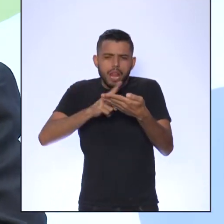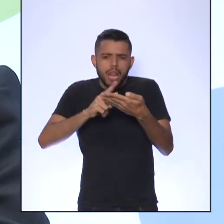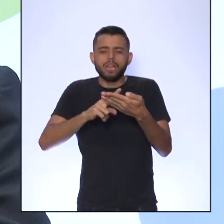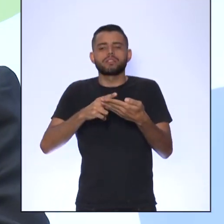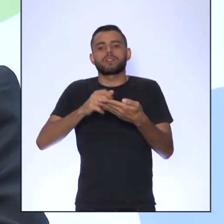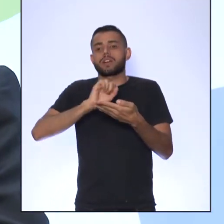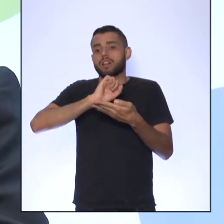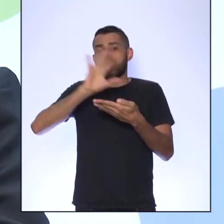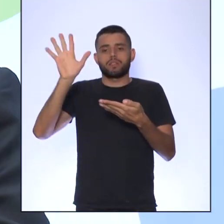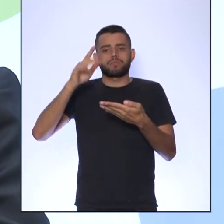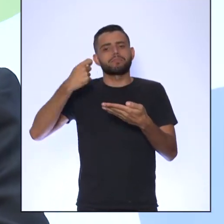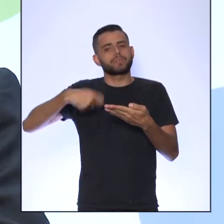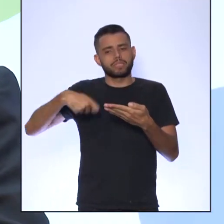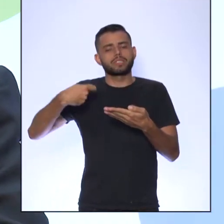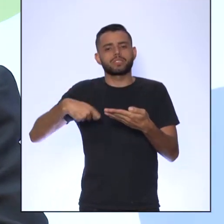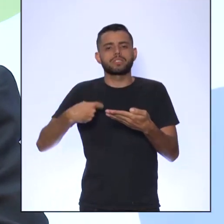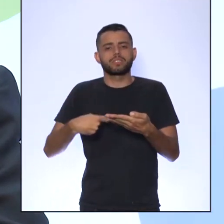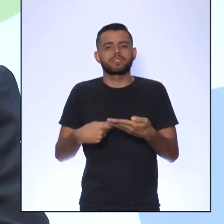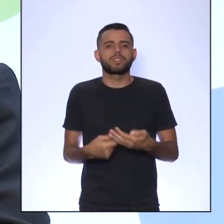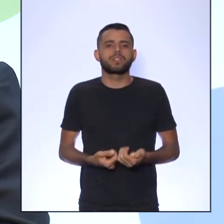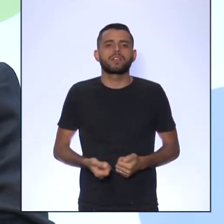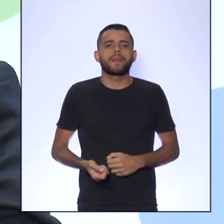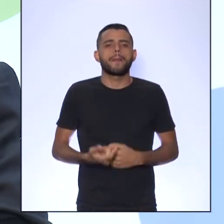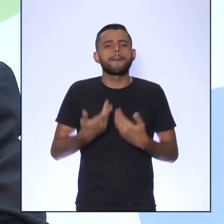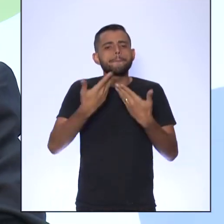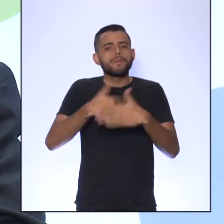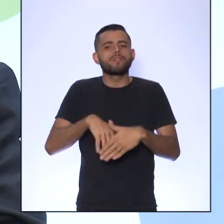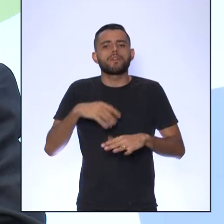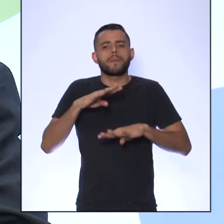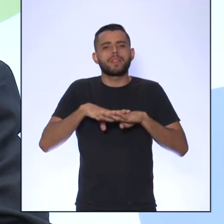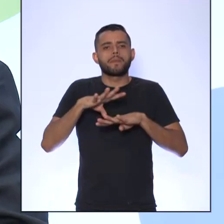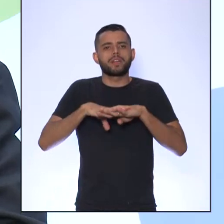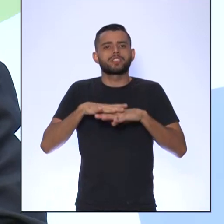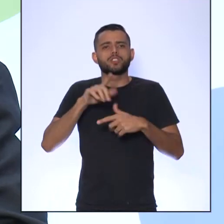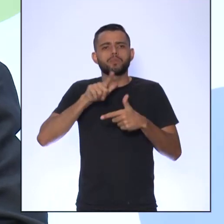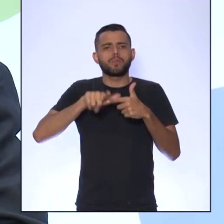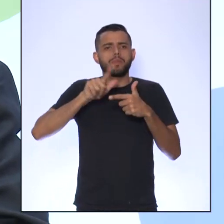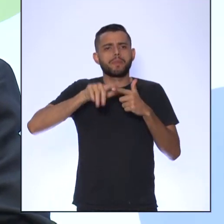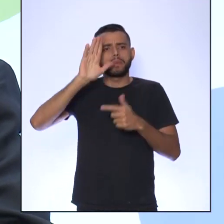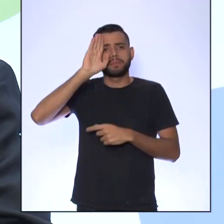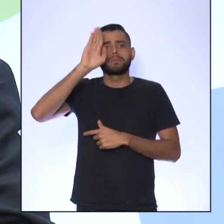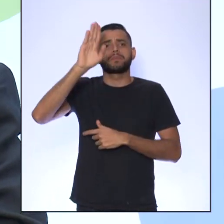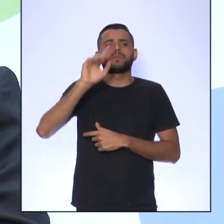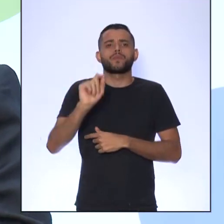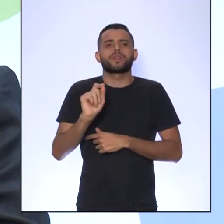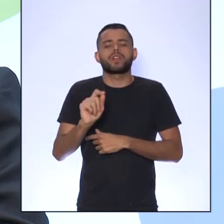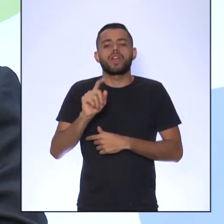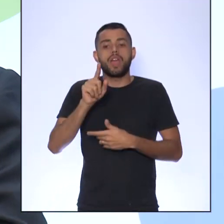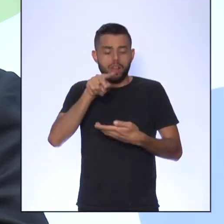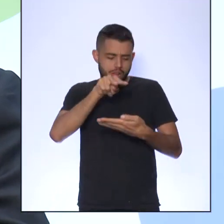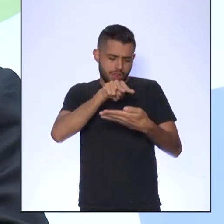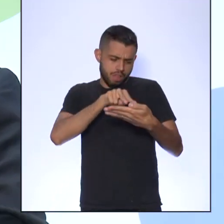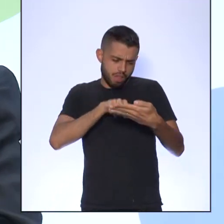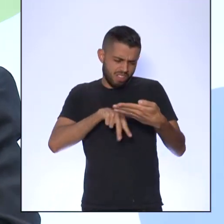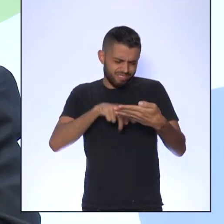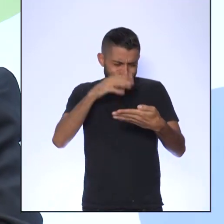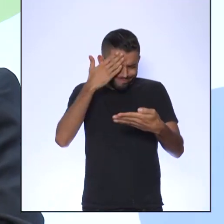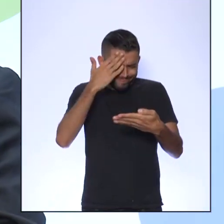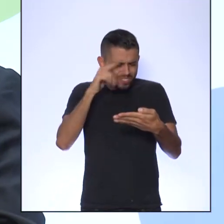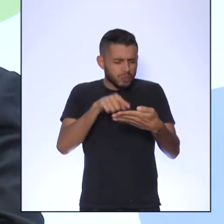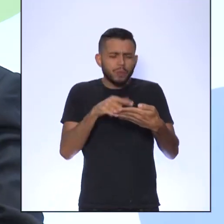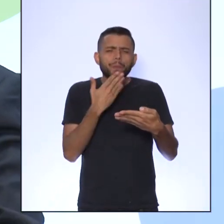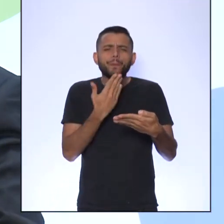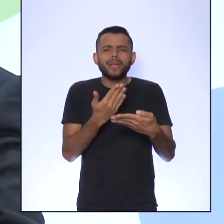matemática, assim, quando a gente fala as avaliações, o maior problema que a gente tem em matemática é a interpretação do que se pede na